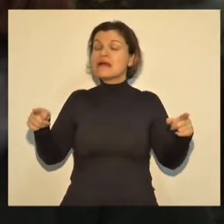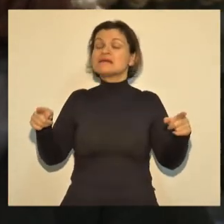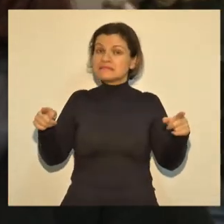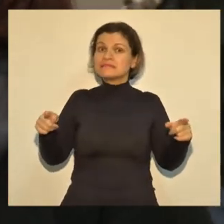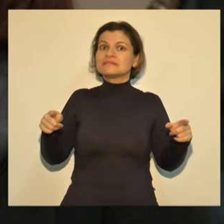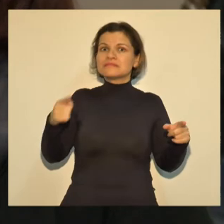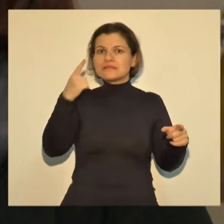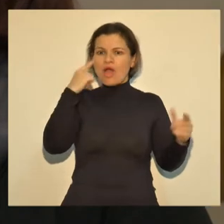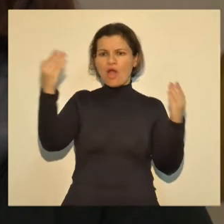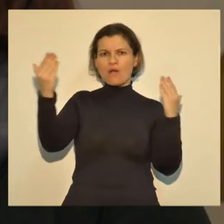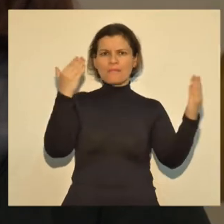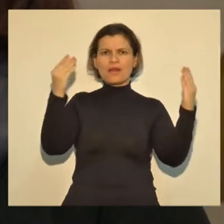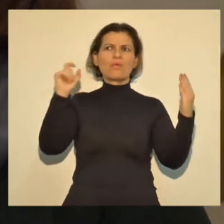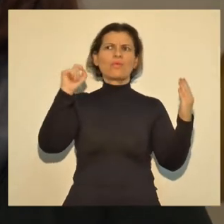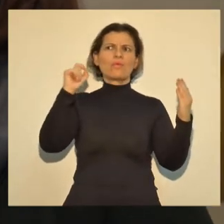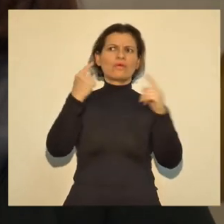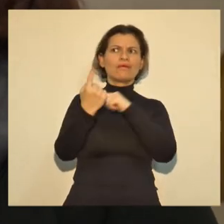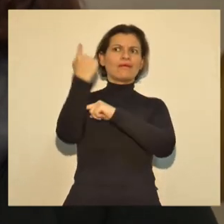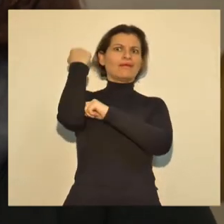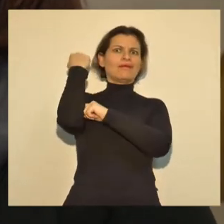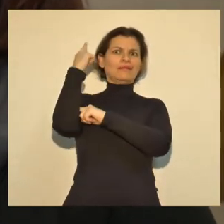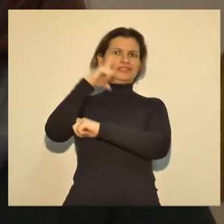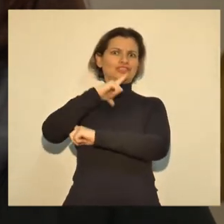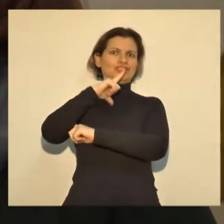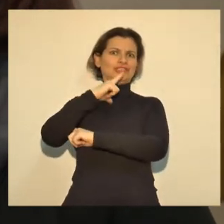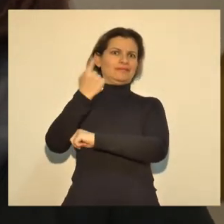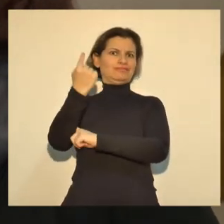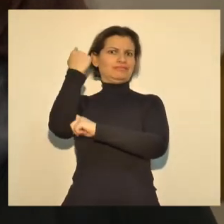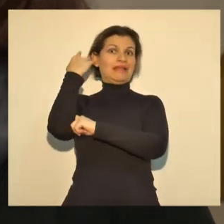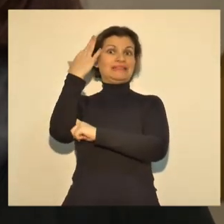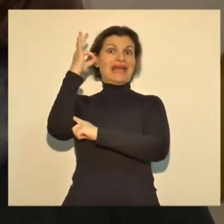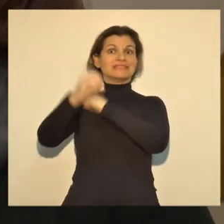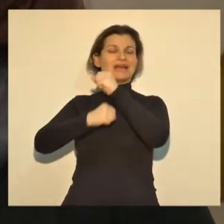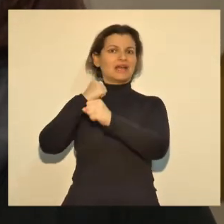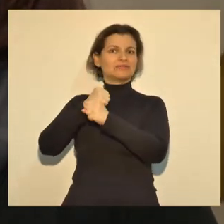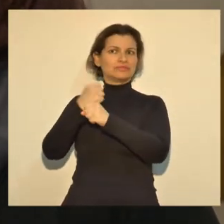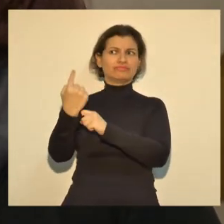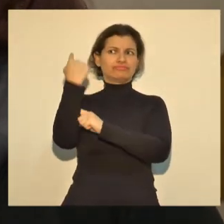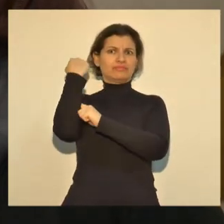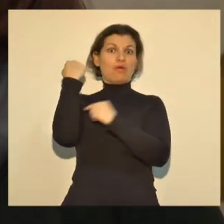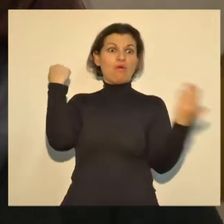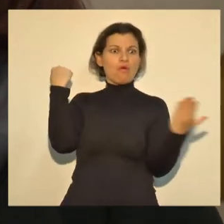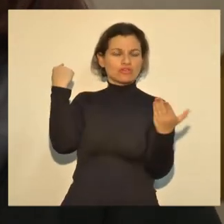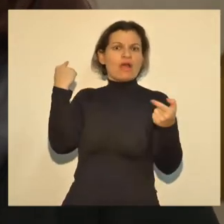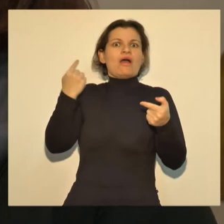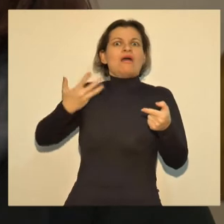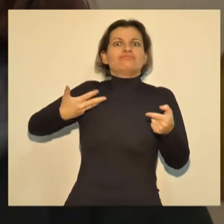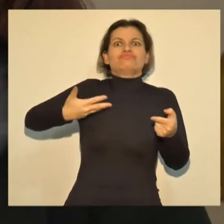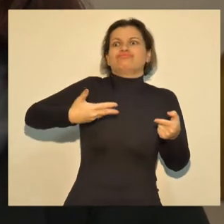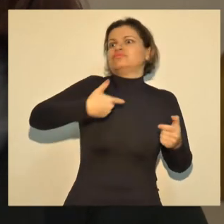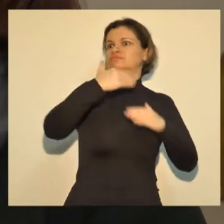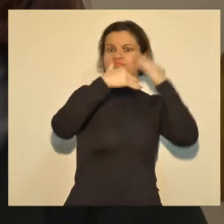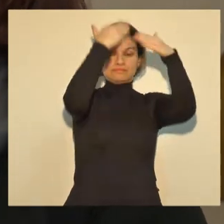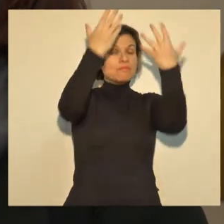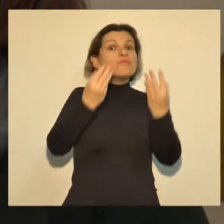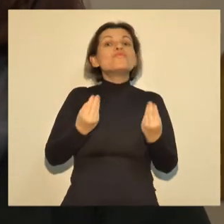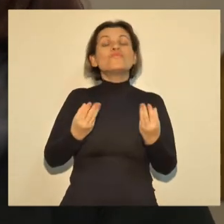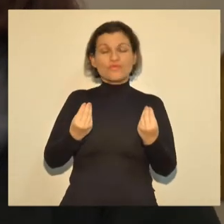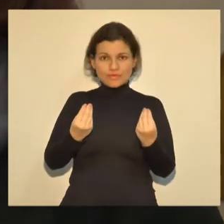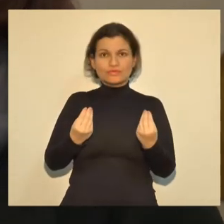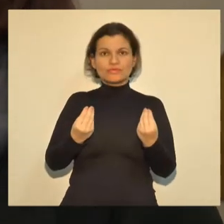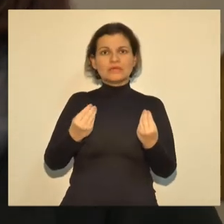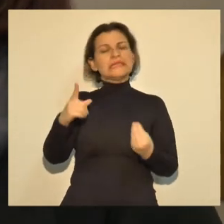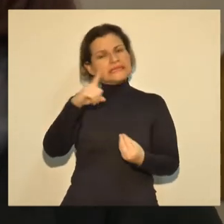é em comparação àquilo que nós tínhamos, por exemplo, há 10 anos atrás, hoje nós crescemos